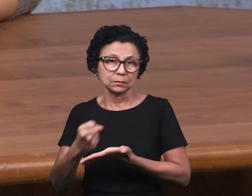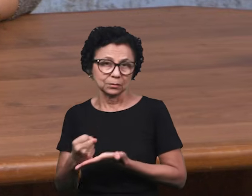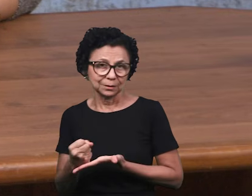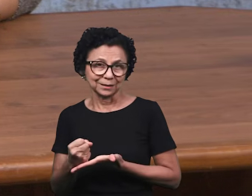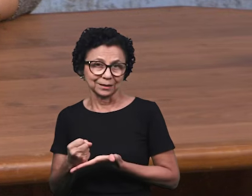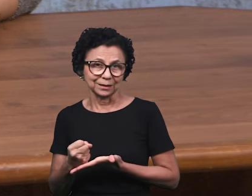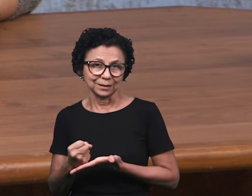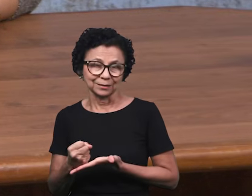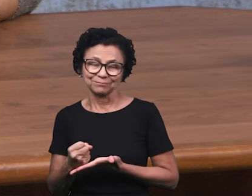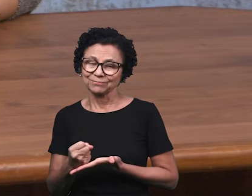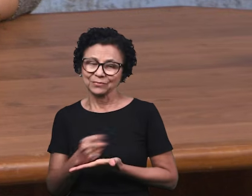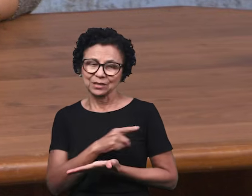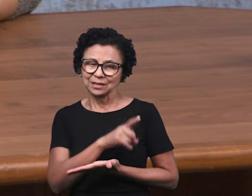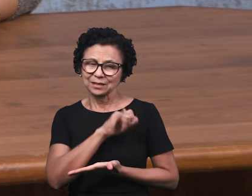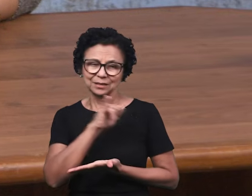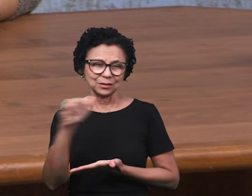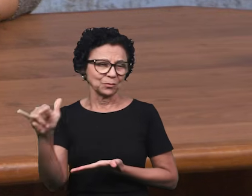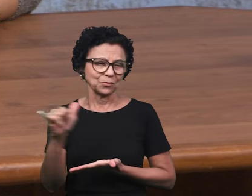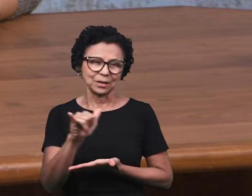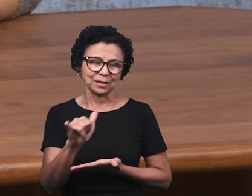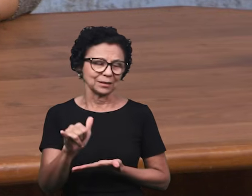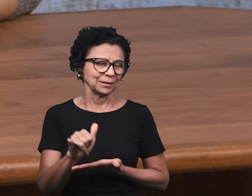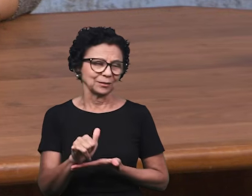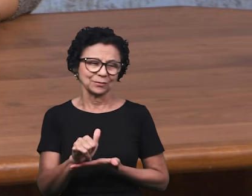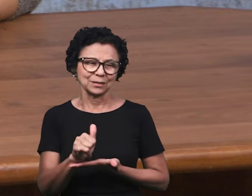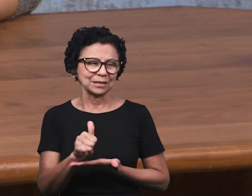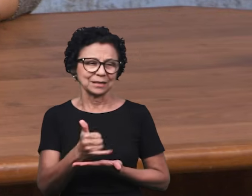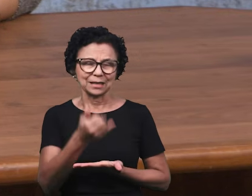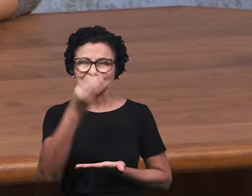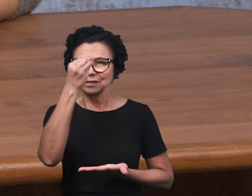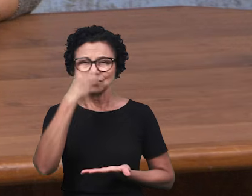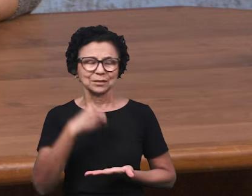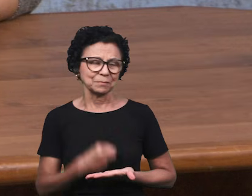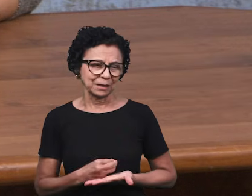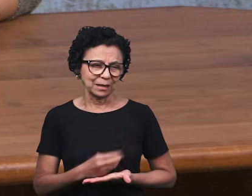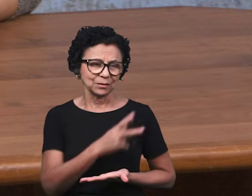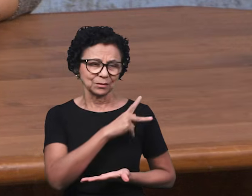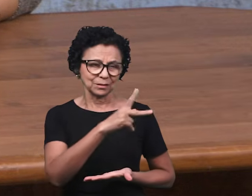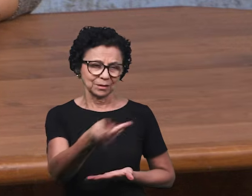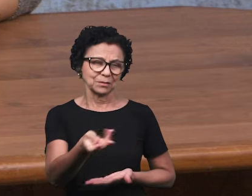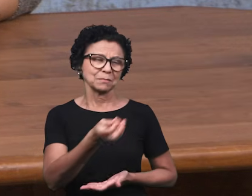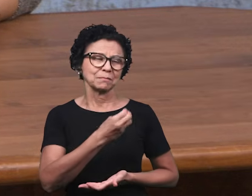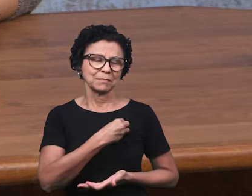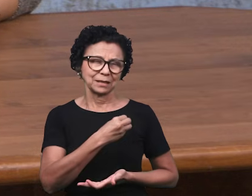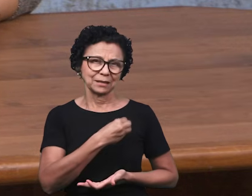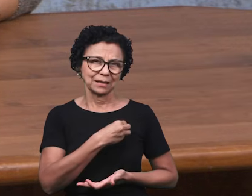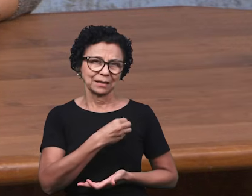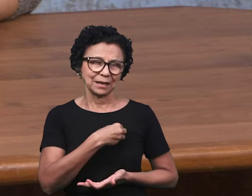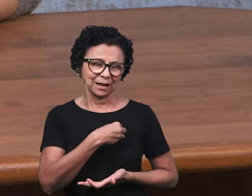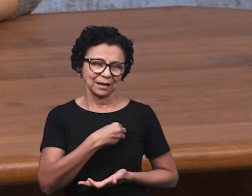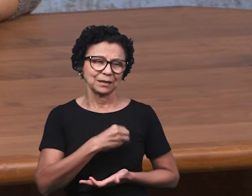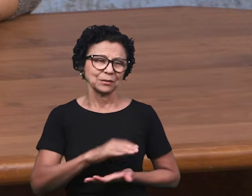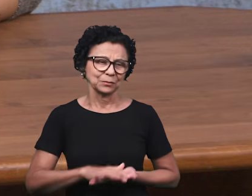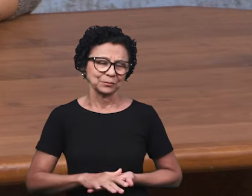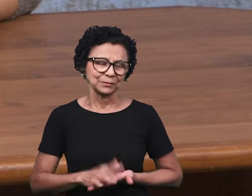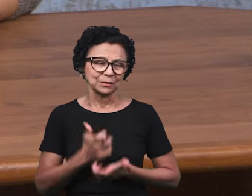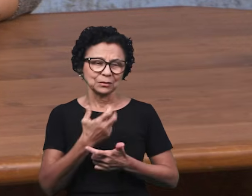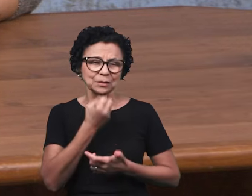iniquidades desviam estas coisas, e os vossos pecados afastam de vós o